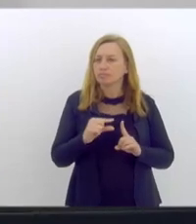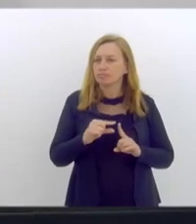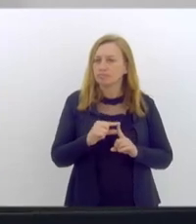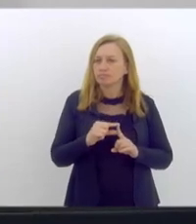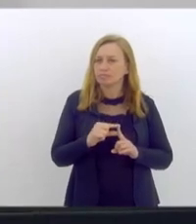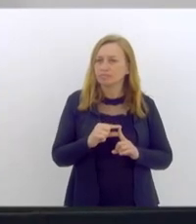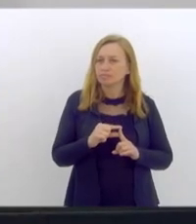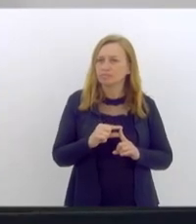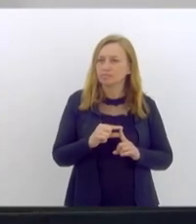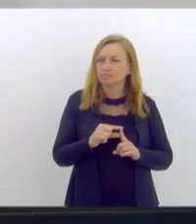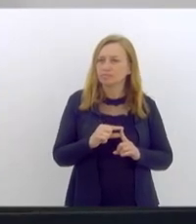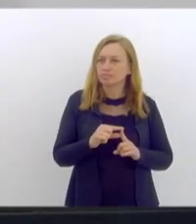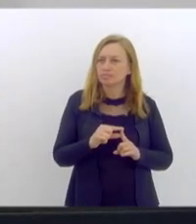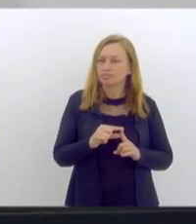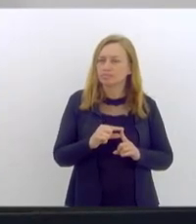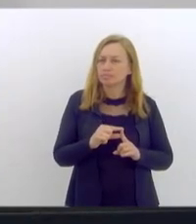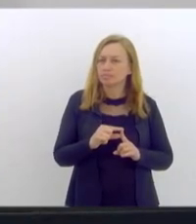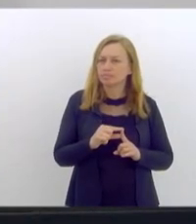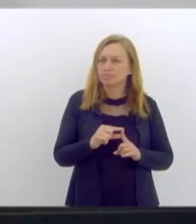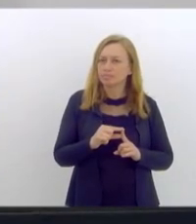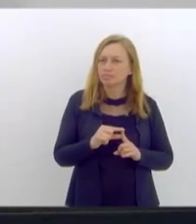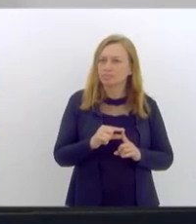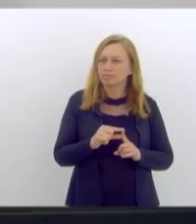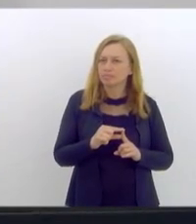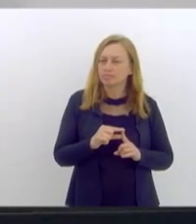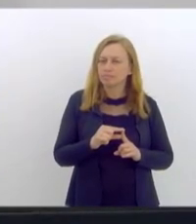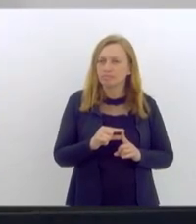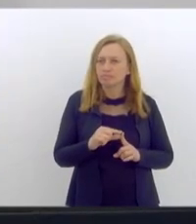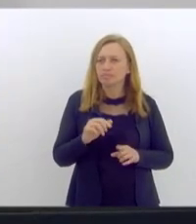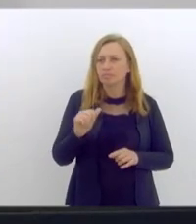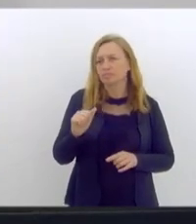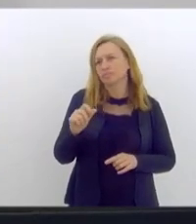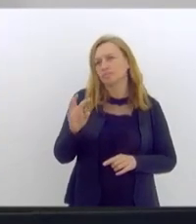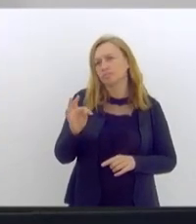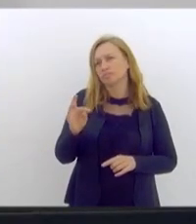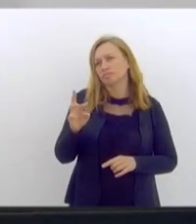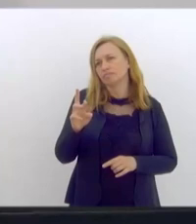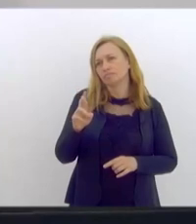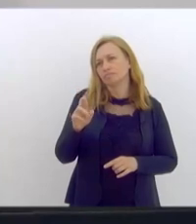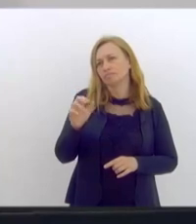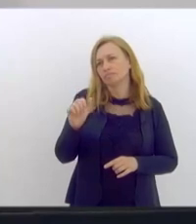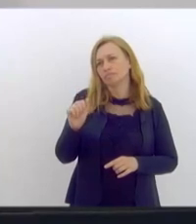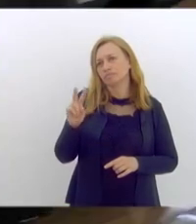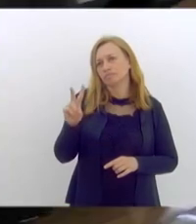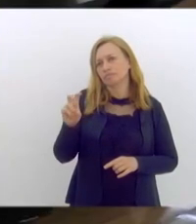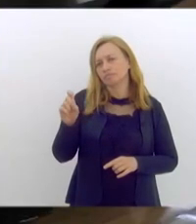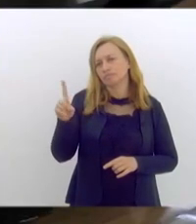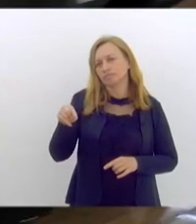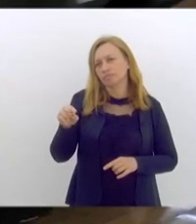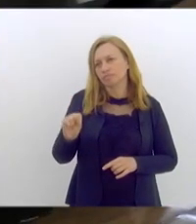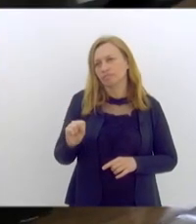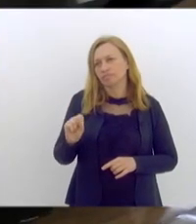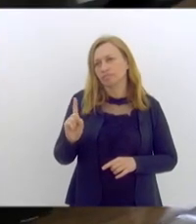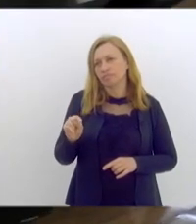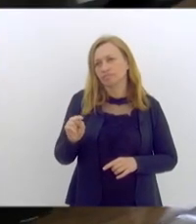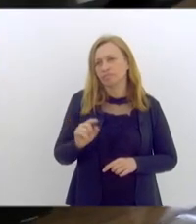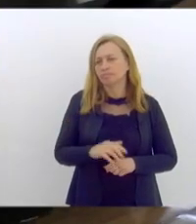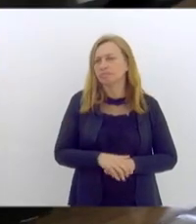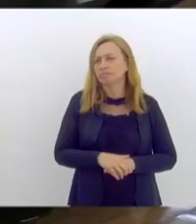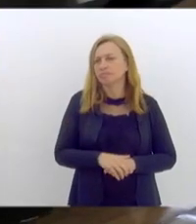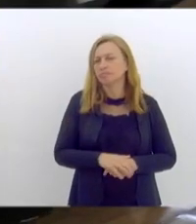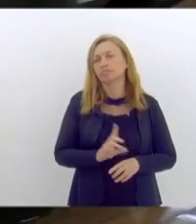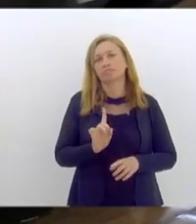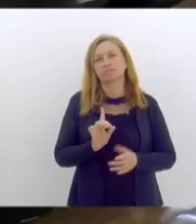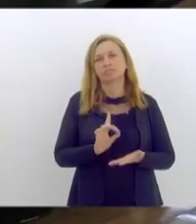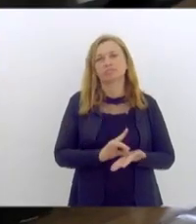através da através da sua né é ortográfico né Doutora Não na